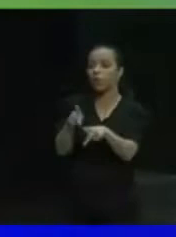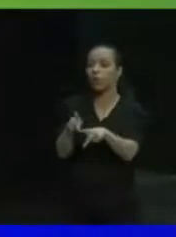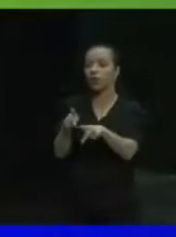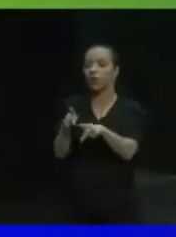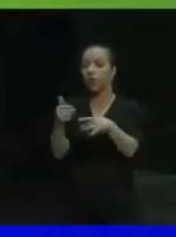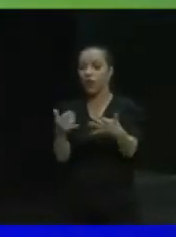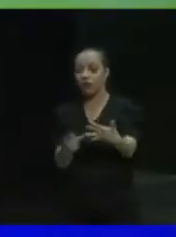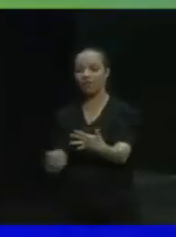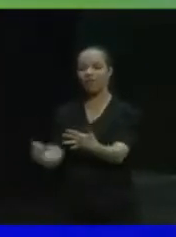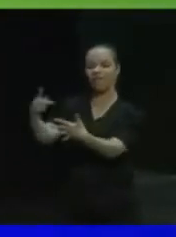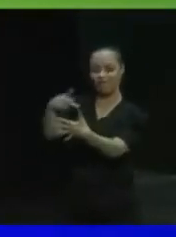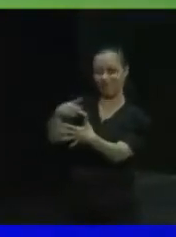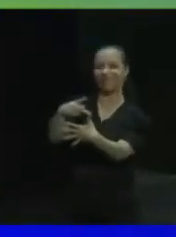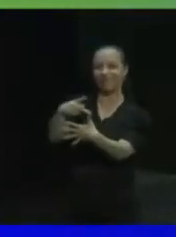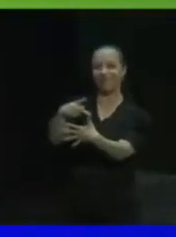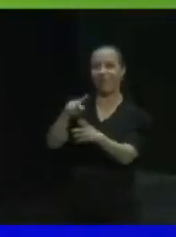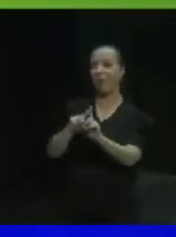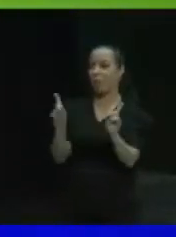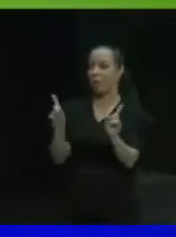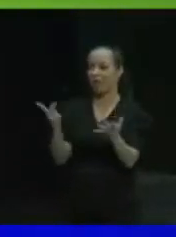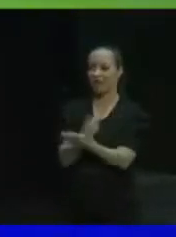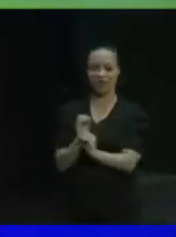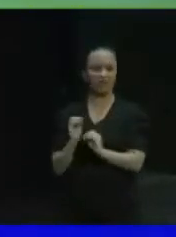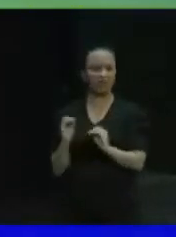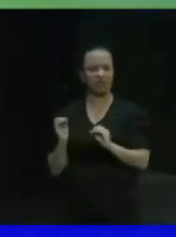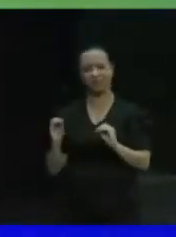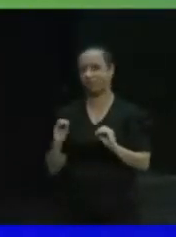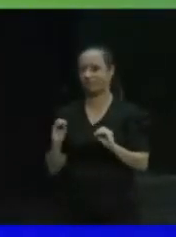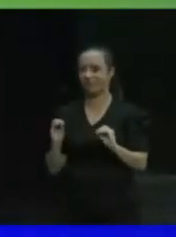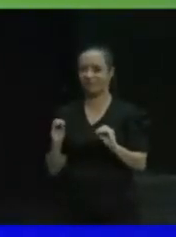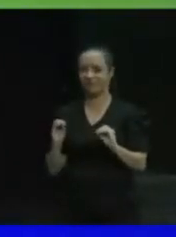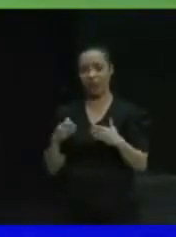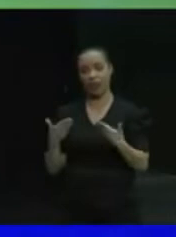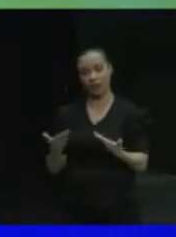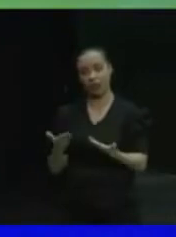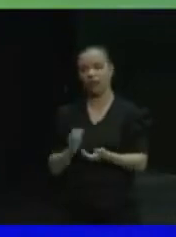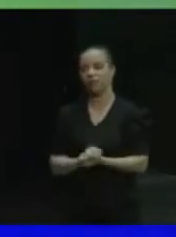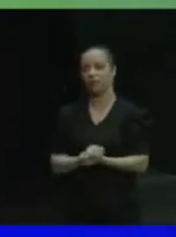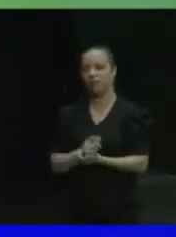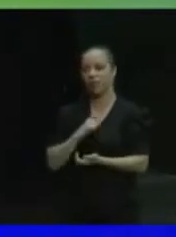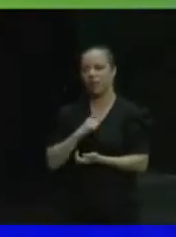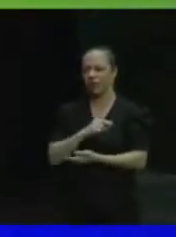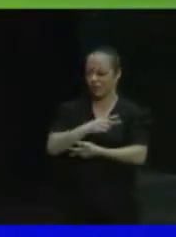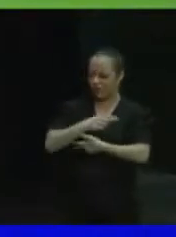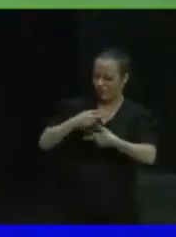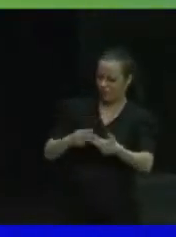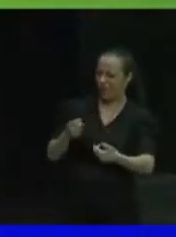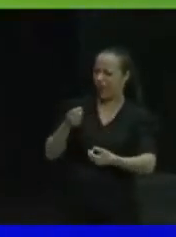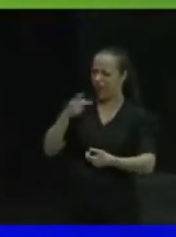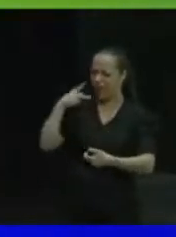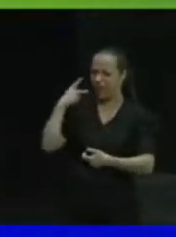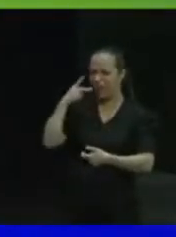colocado em primeiro lugar. Isso não aconteceu. E, embora tenha muita gente boa na